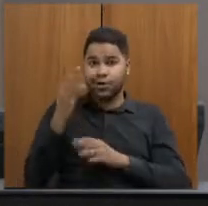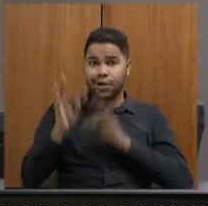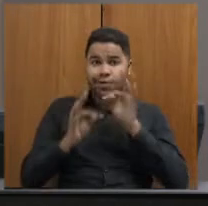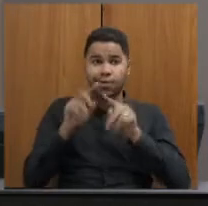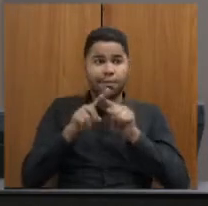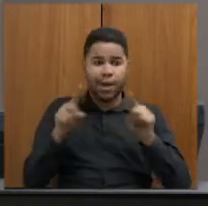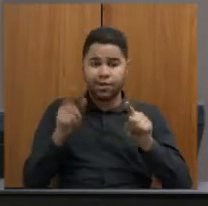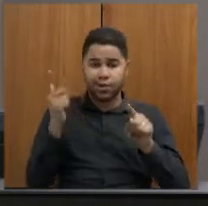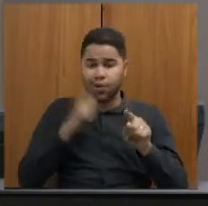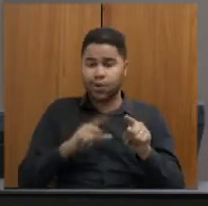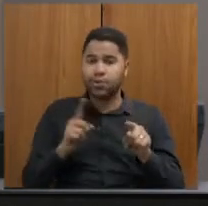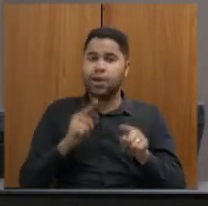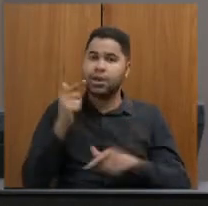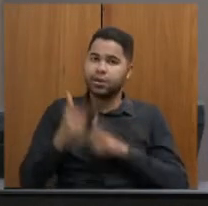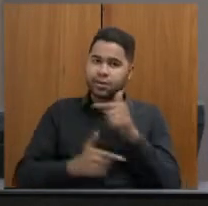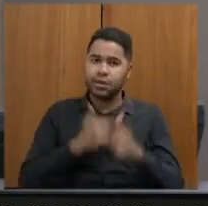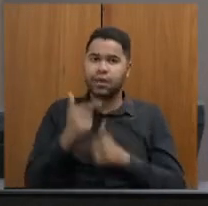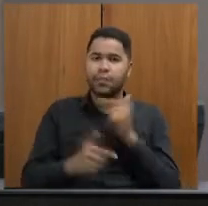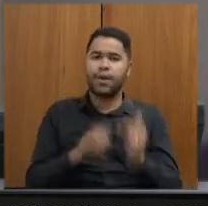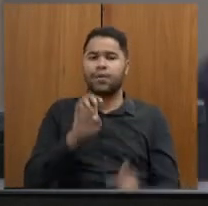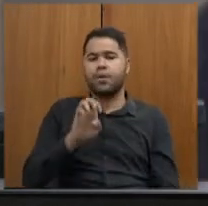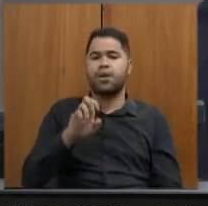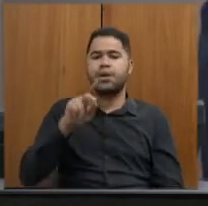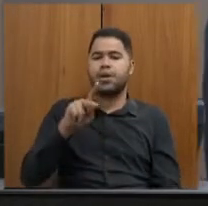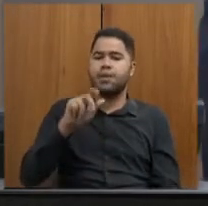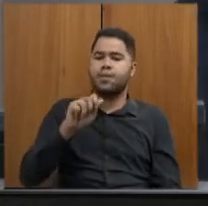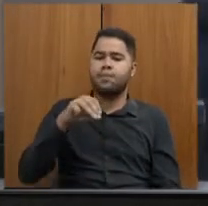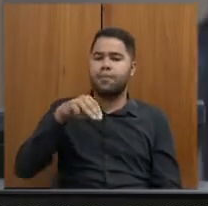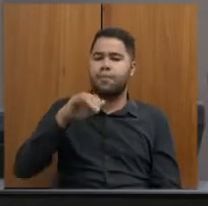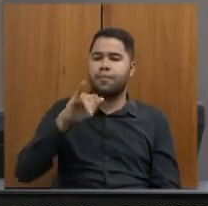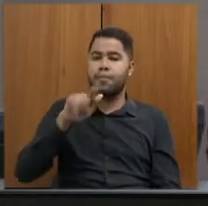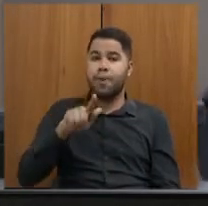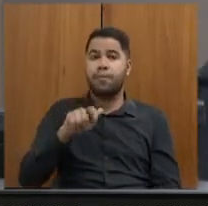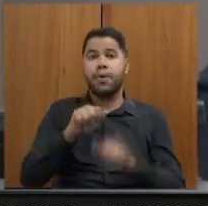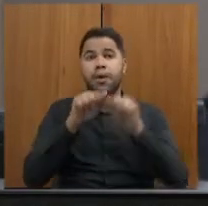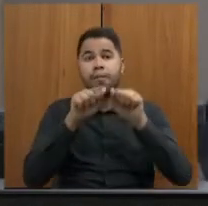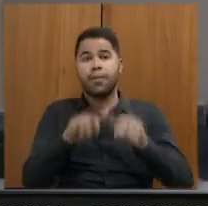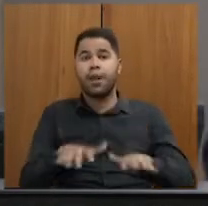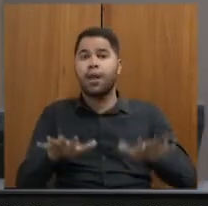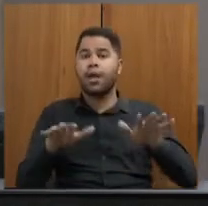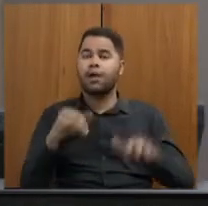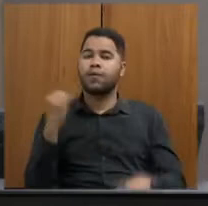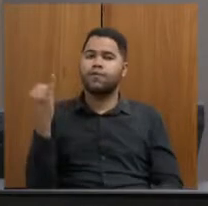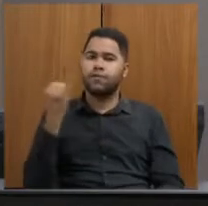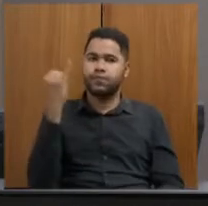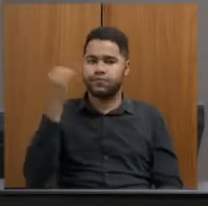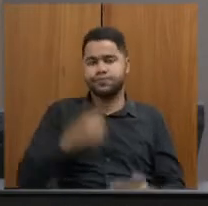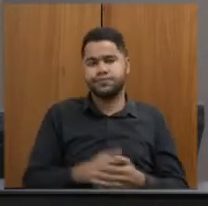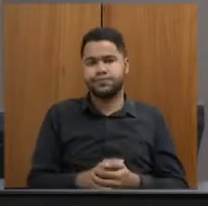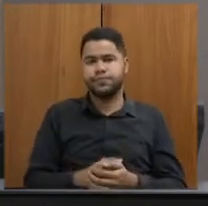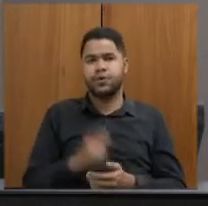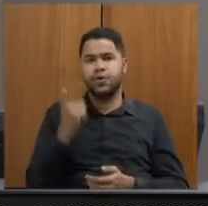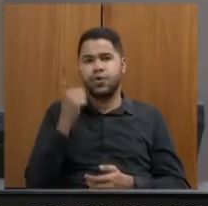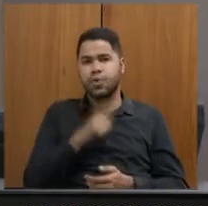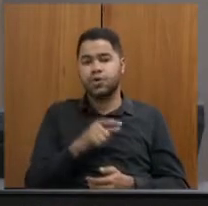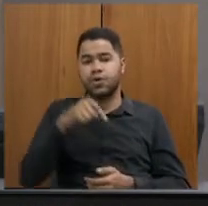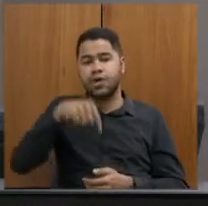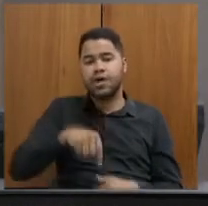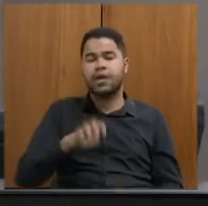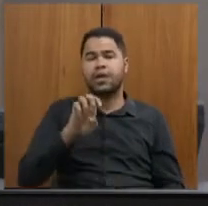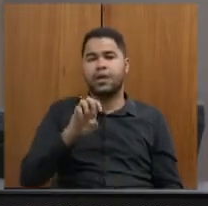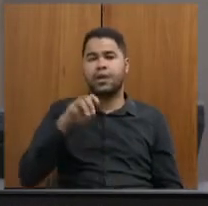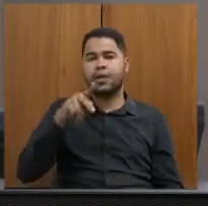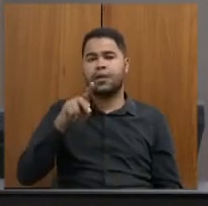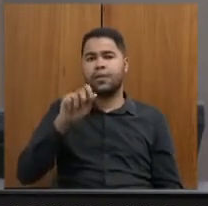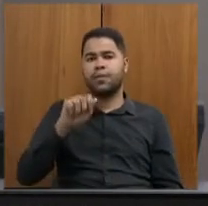na ponta Então esse trabalho der para migue essa difusão que nós temos feito ela é fundamental nós conseguimos para amiga agora